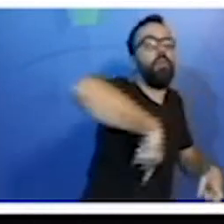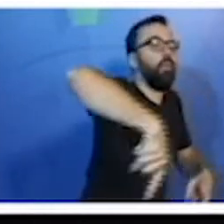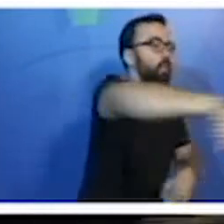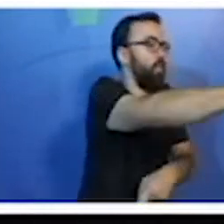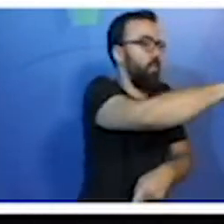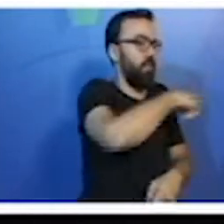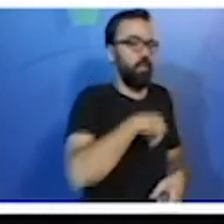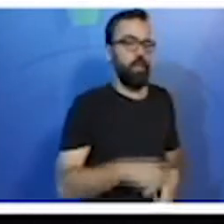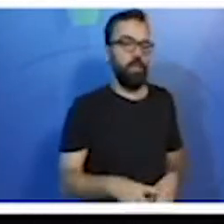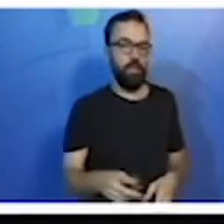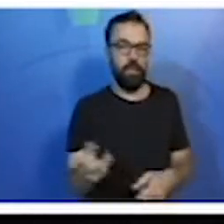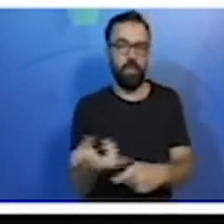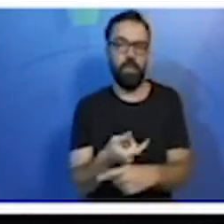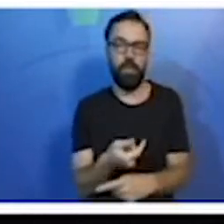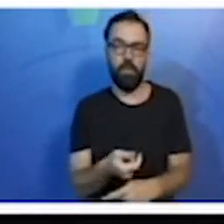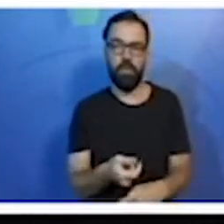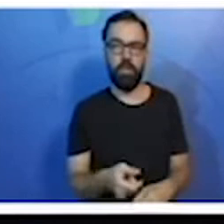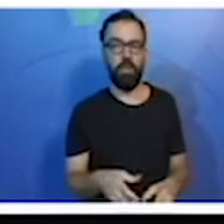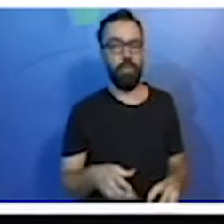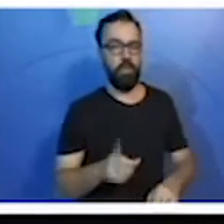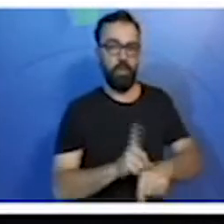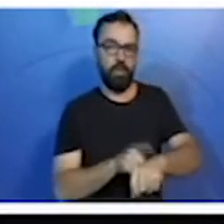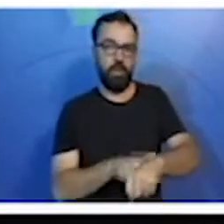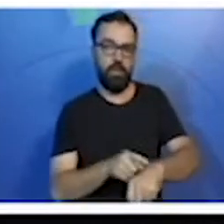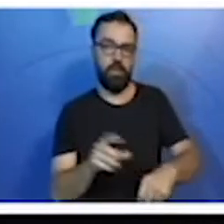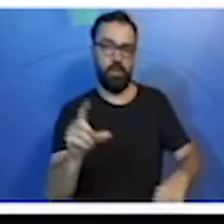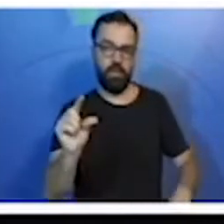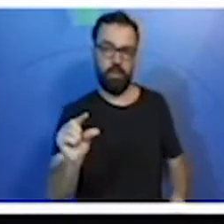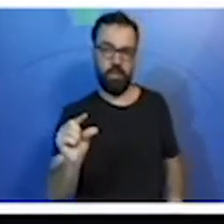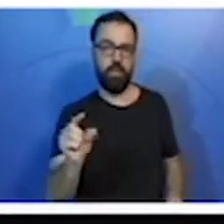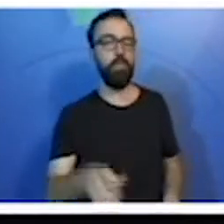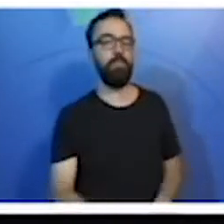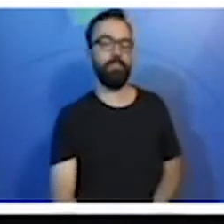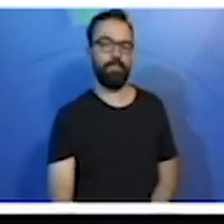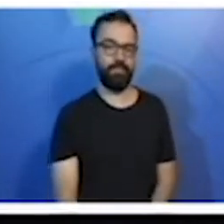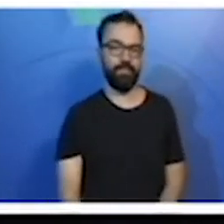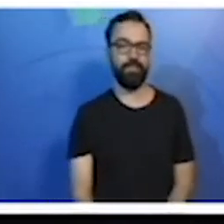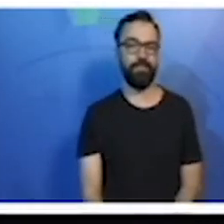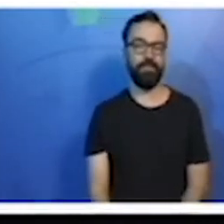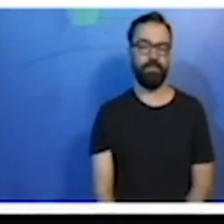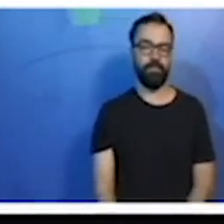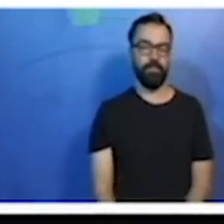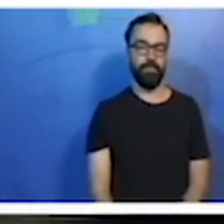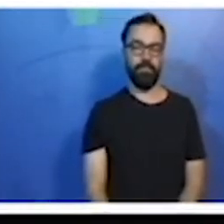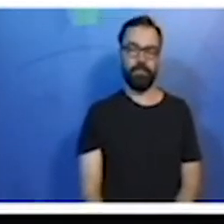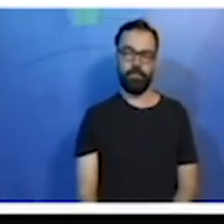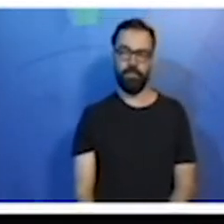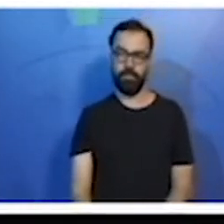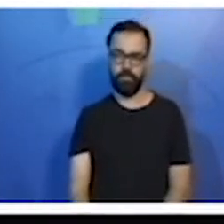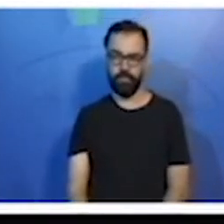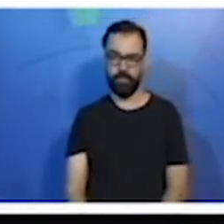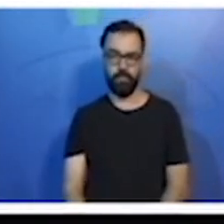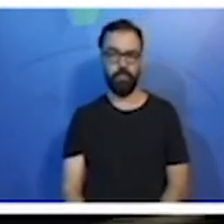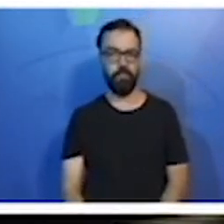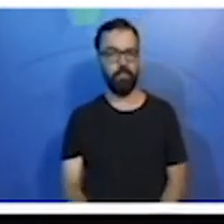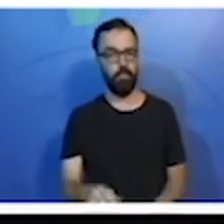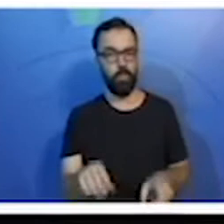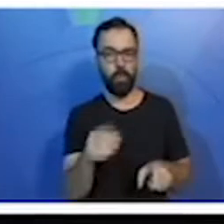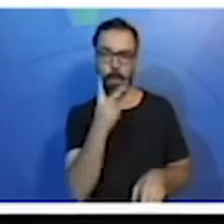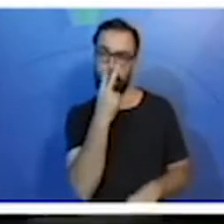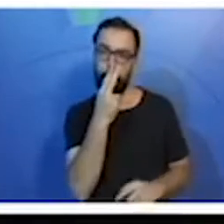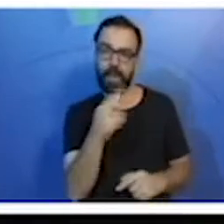EA vence também a equipe consegui terminar esse percurso no menor tempo possível também então é como se fosse um revezamento